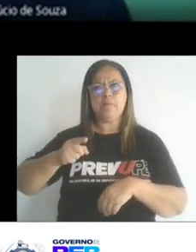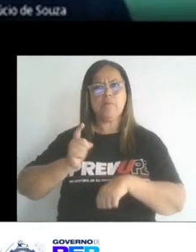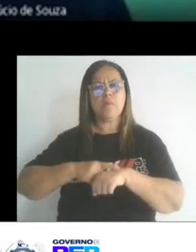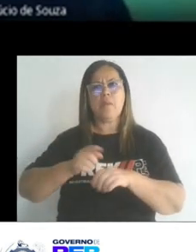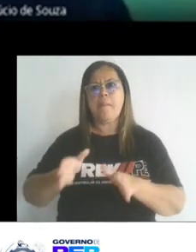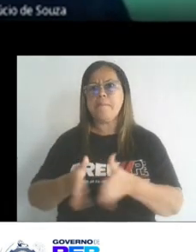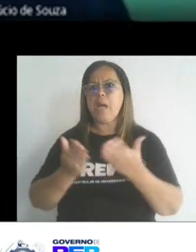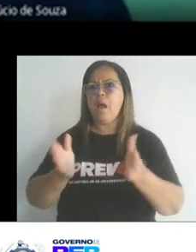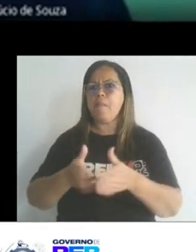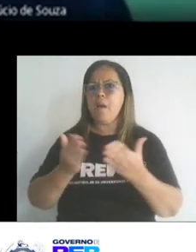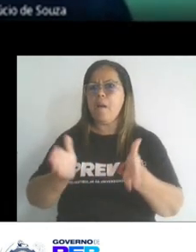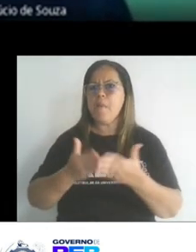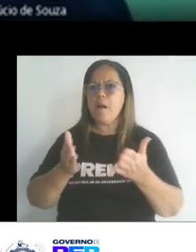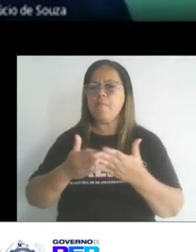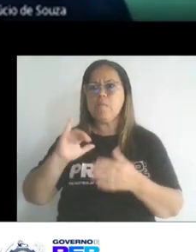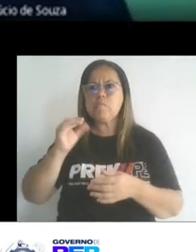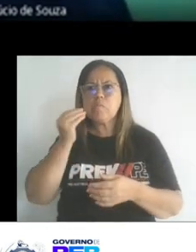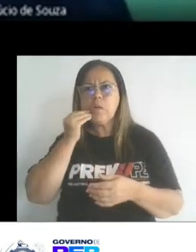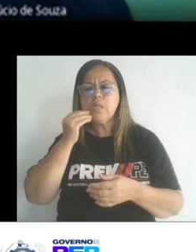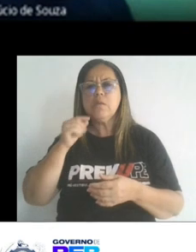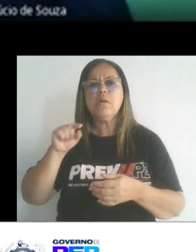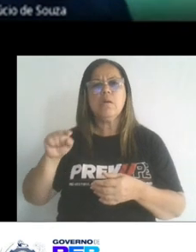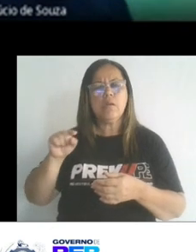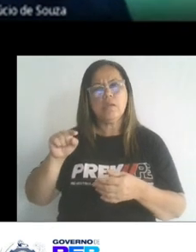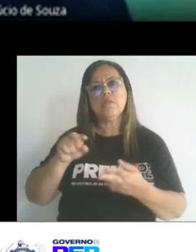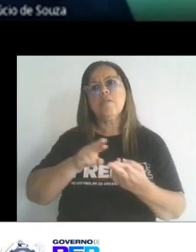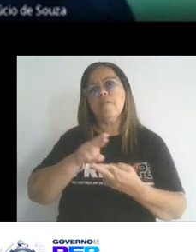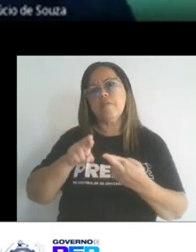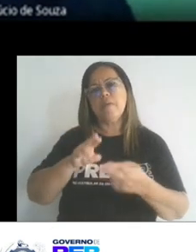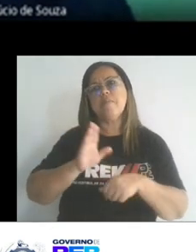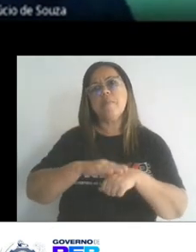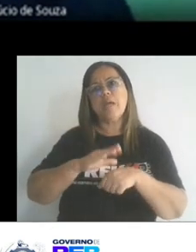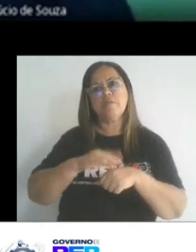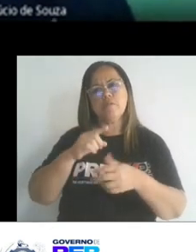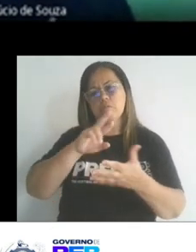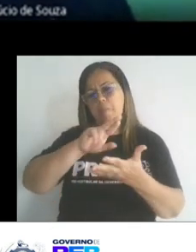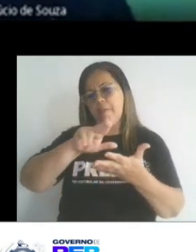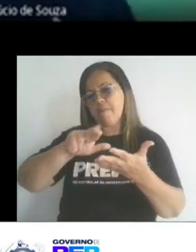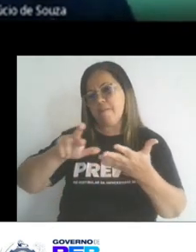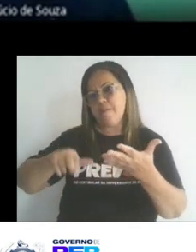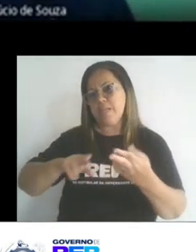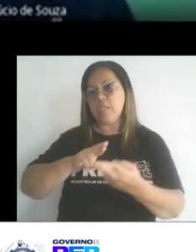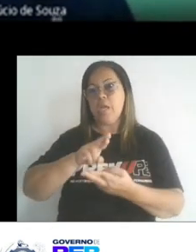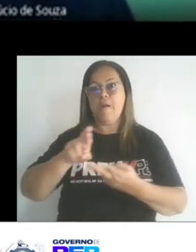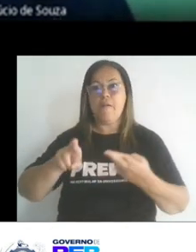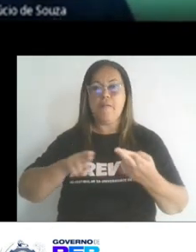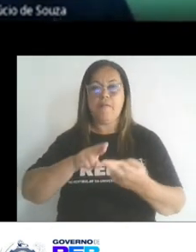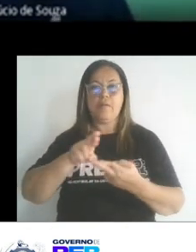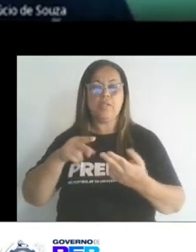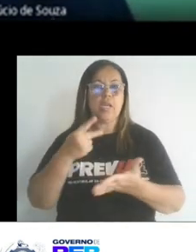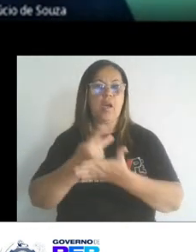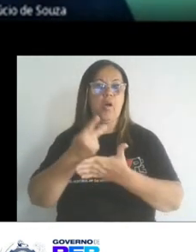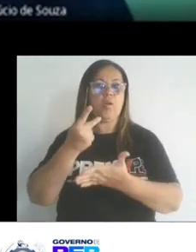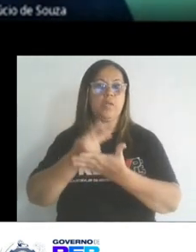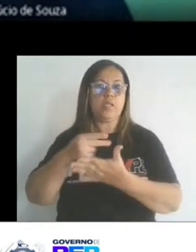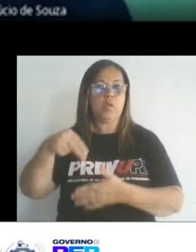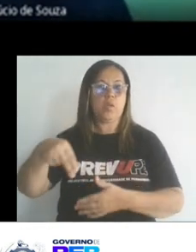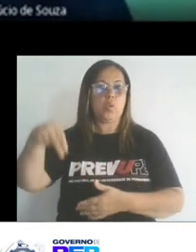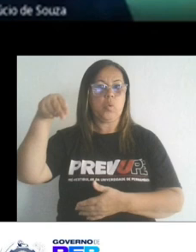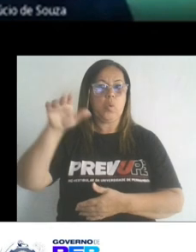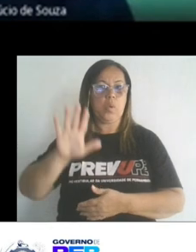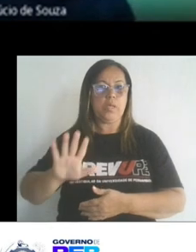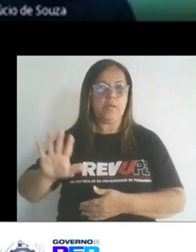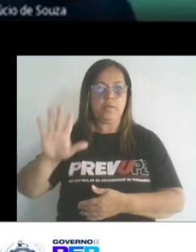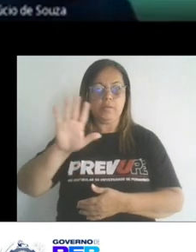pela exploração a Sabinada foi mais um desse repertório de revoltas do que aconteceu no nordeste